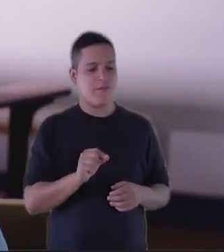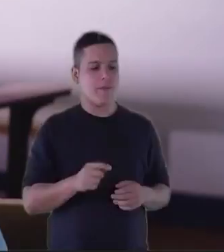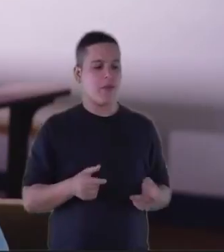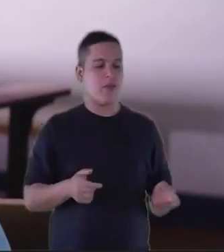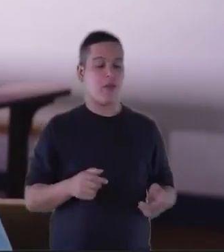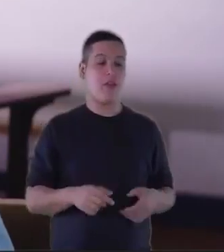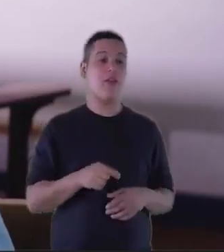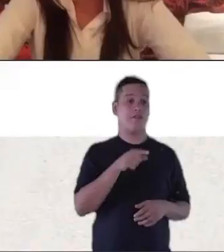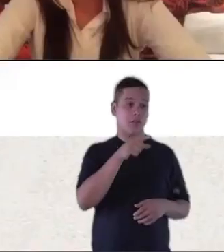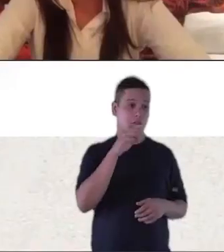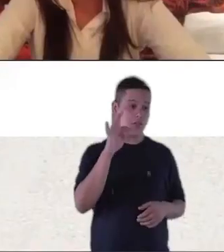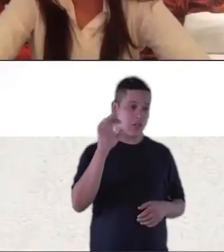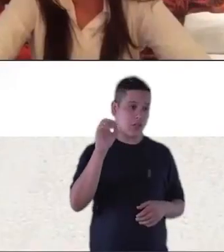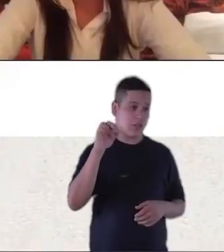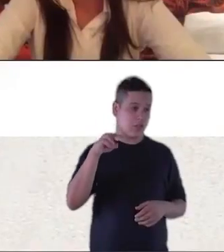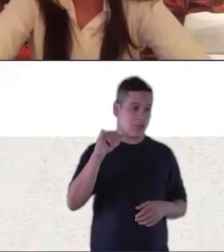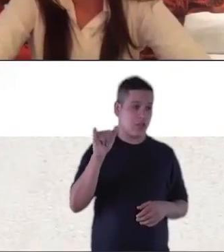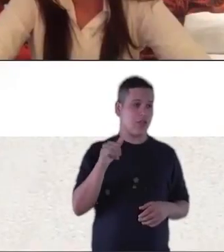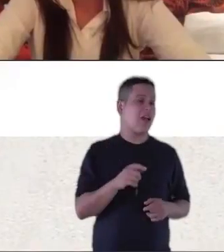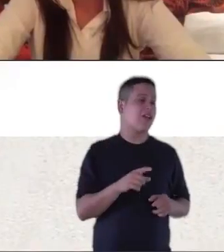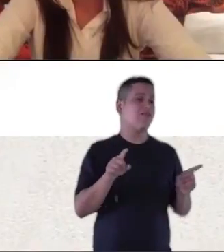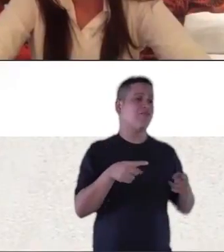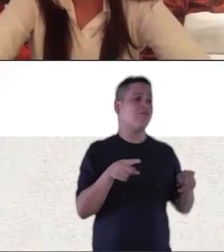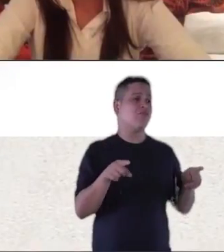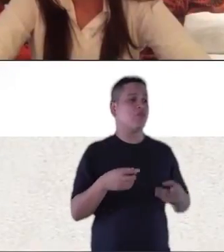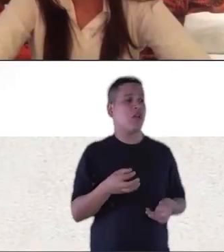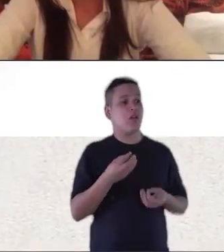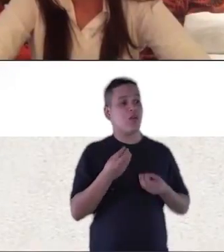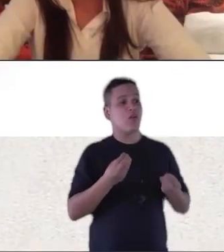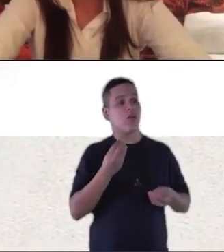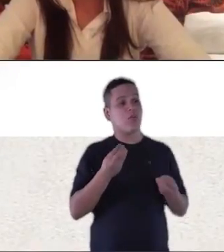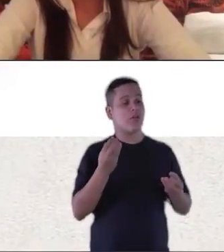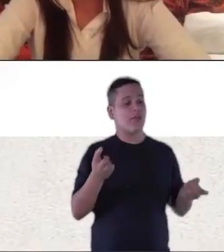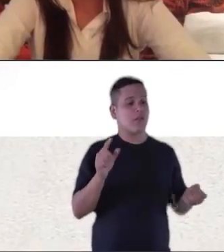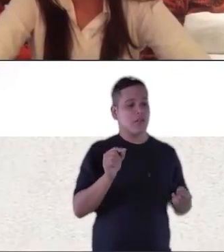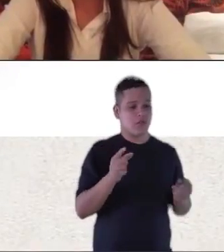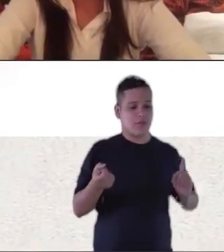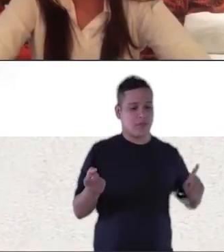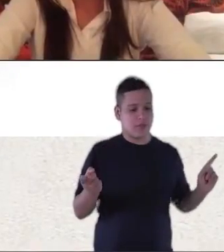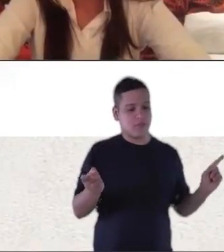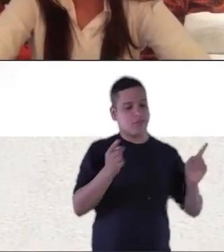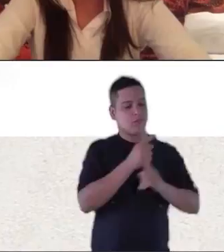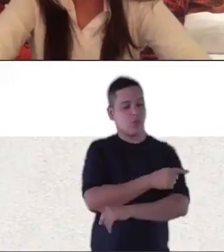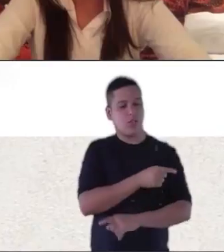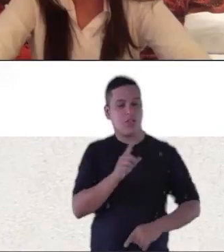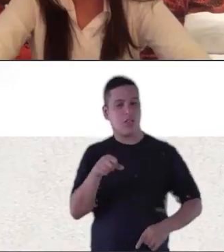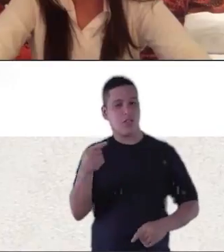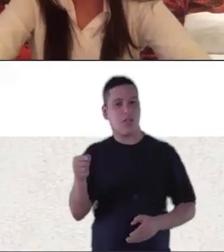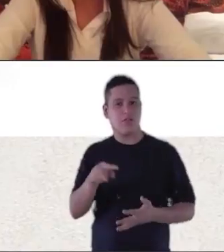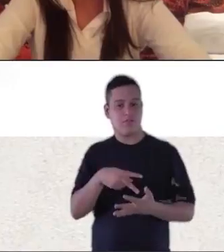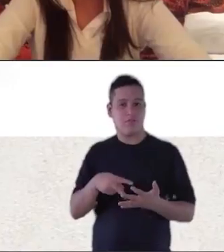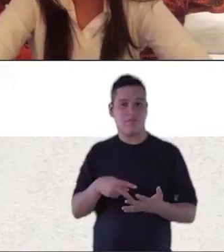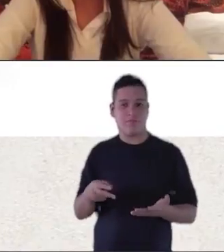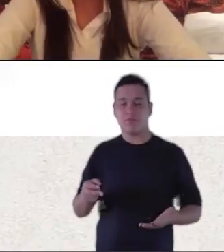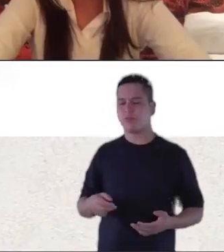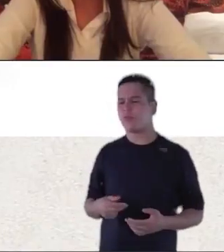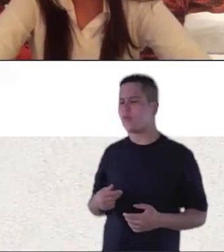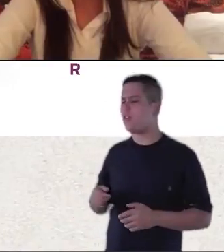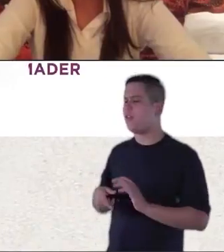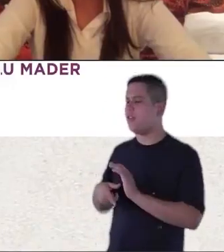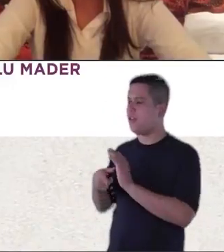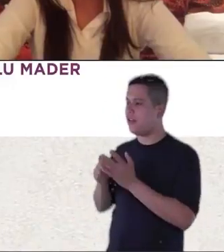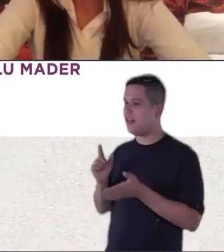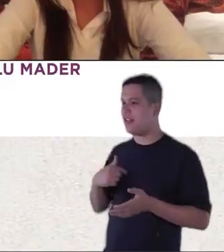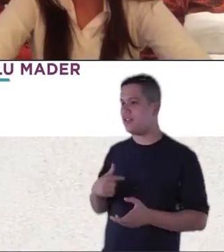da música, como é que se desenhou para você essa transversal para a literatura? Antes, Afonso, eu queria dizer